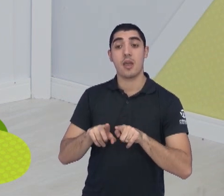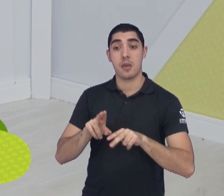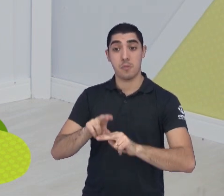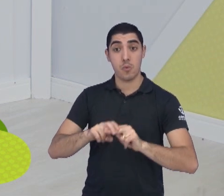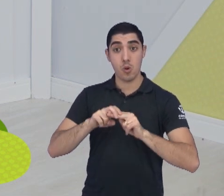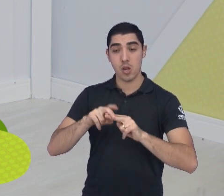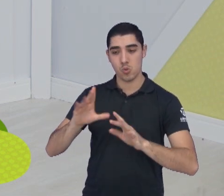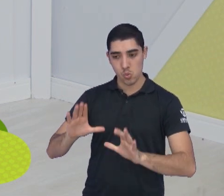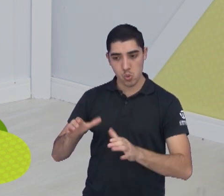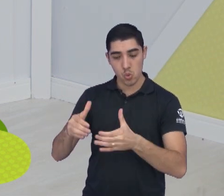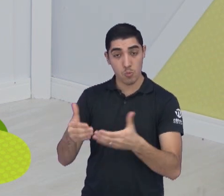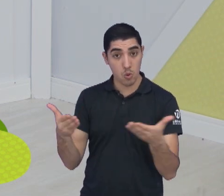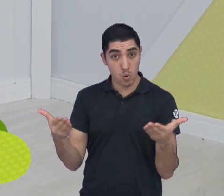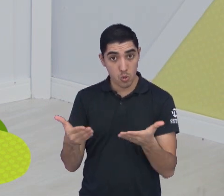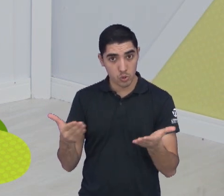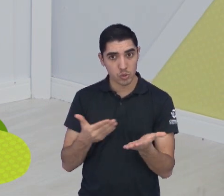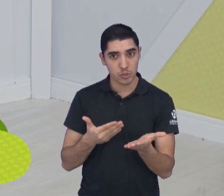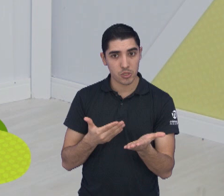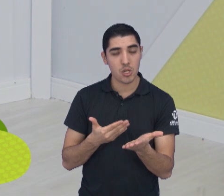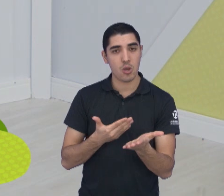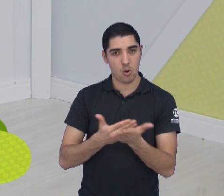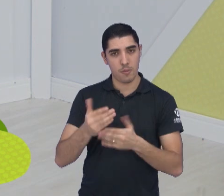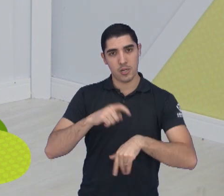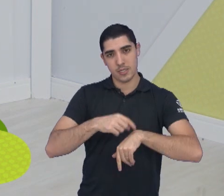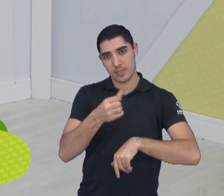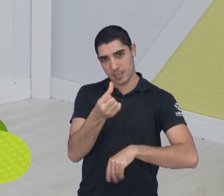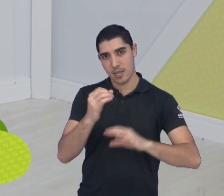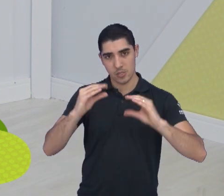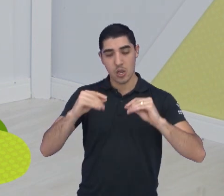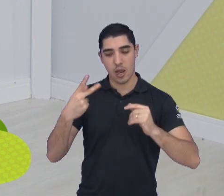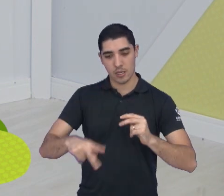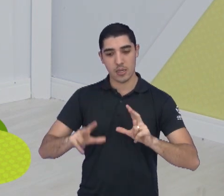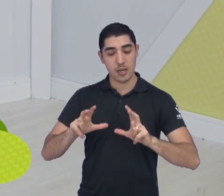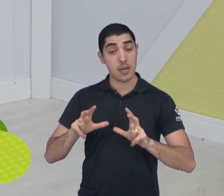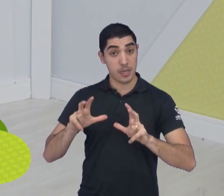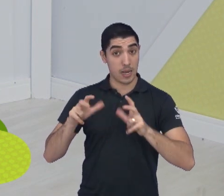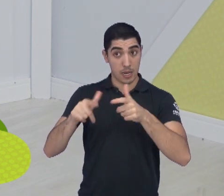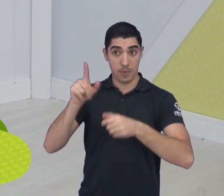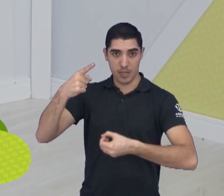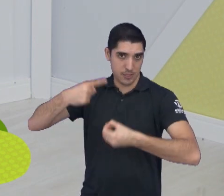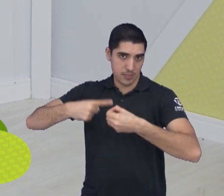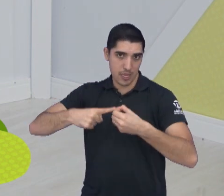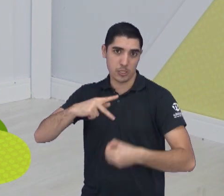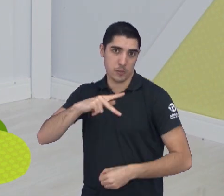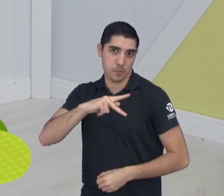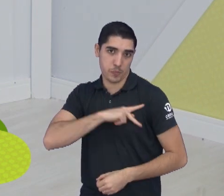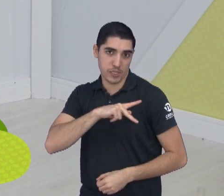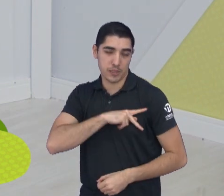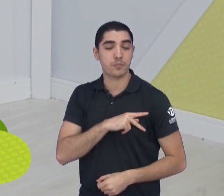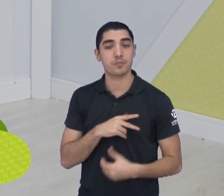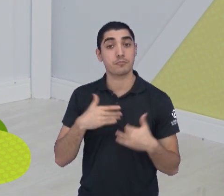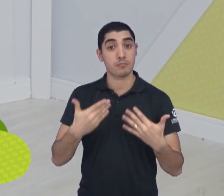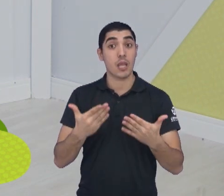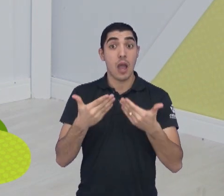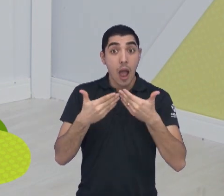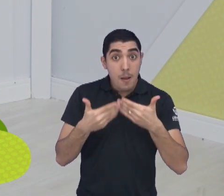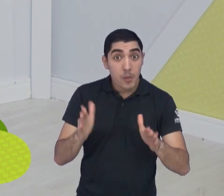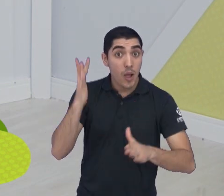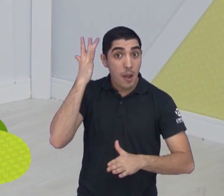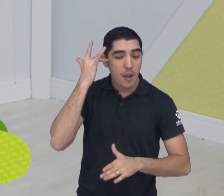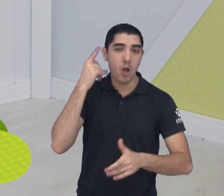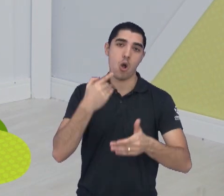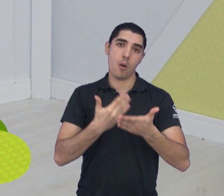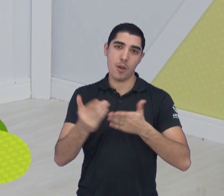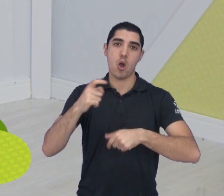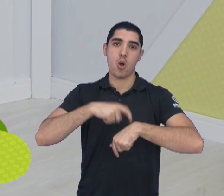competição será hoje, às 18 horas, na Câmara Municipal de Pinda. Já o cerimonial de abertura será amanhã, também às 18